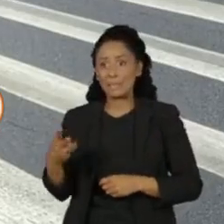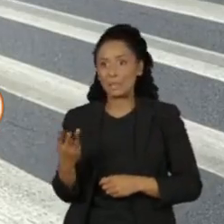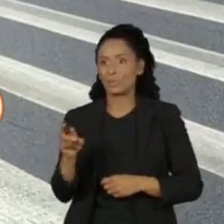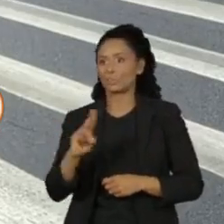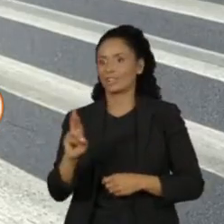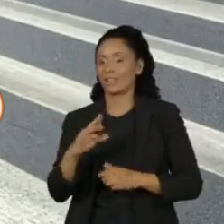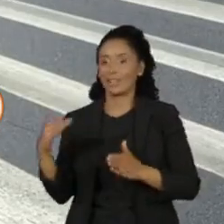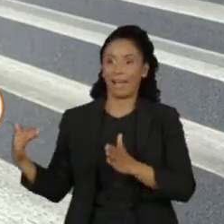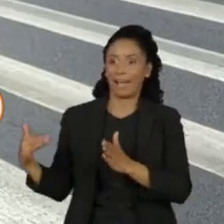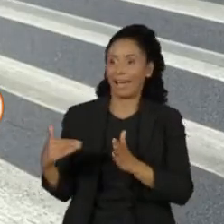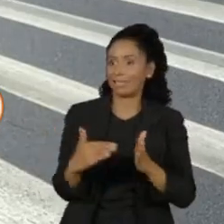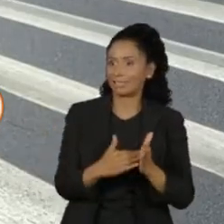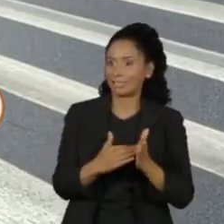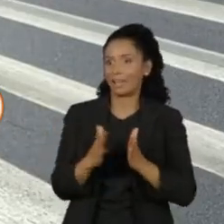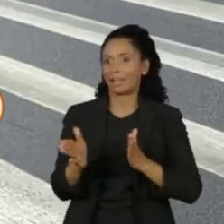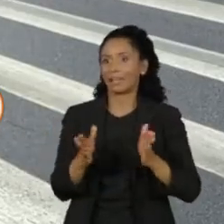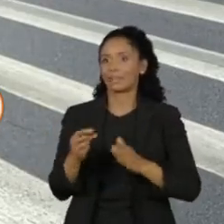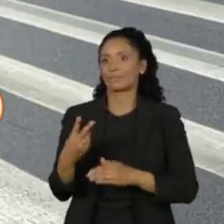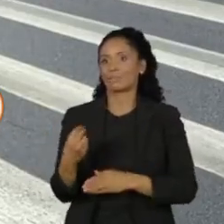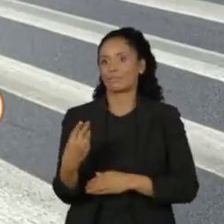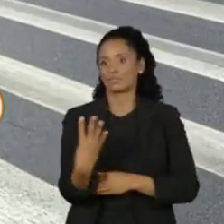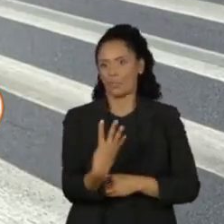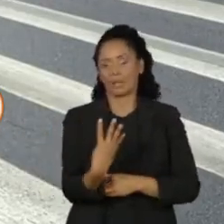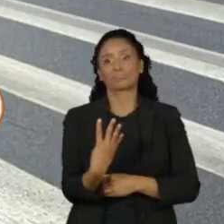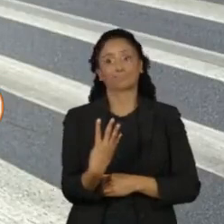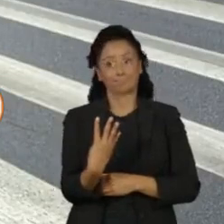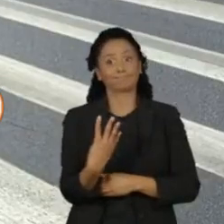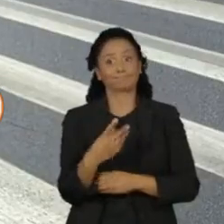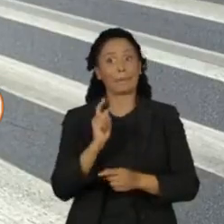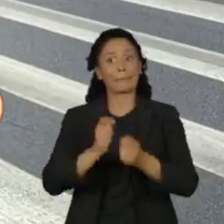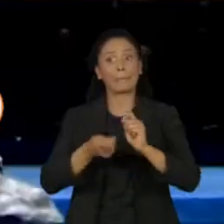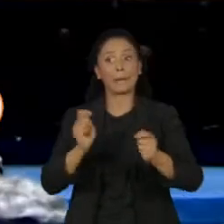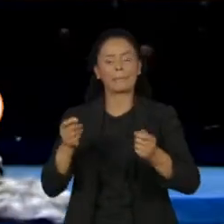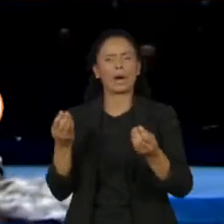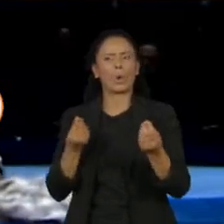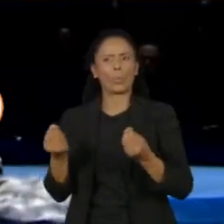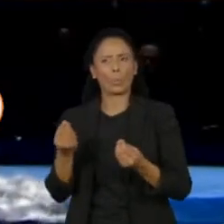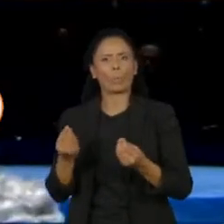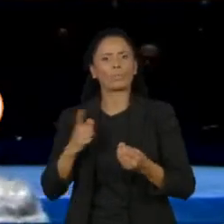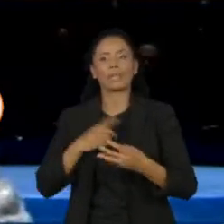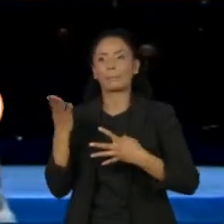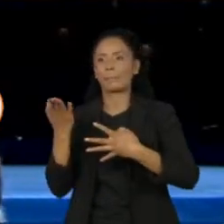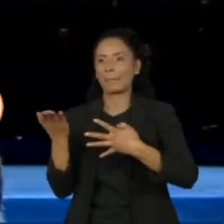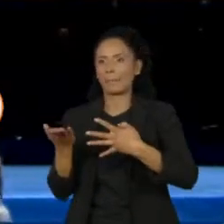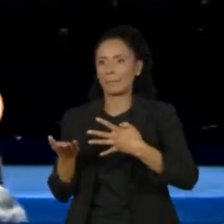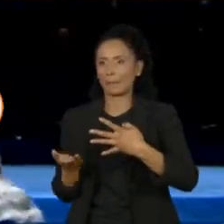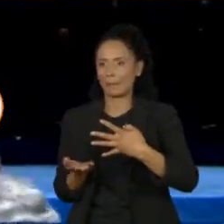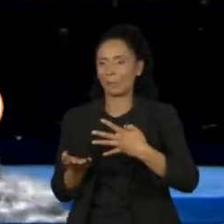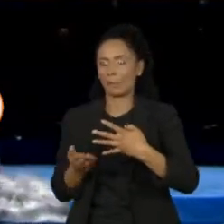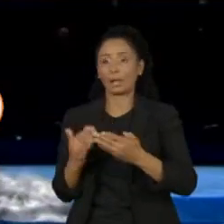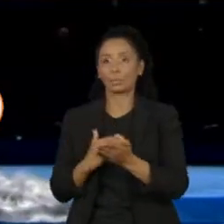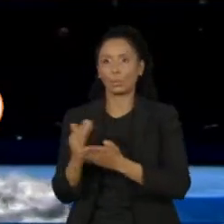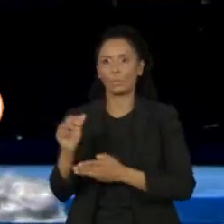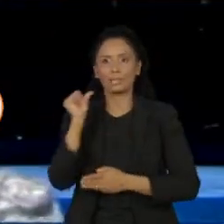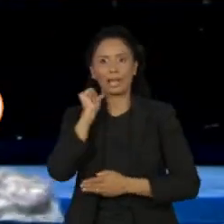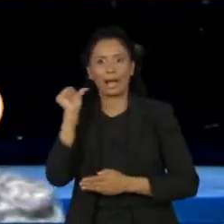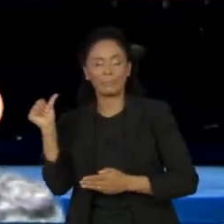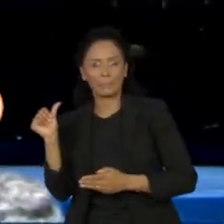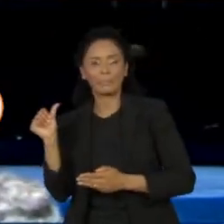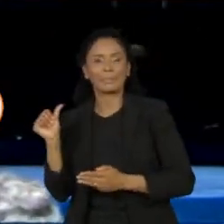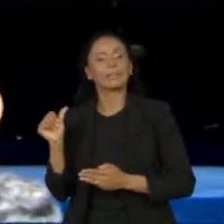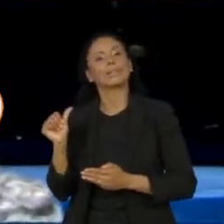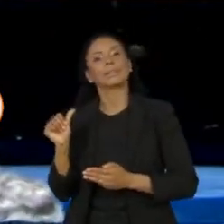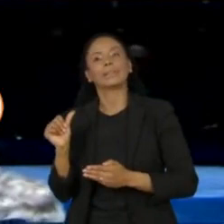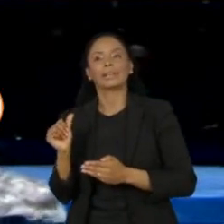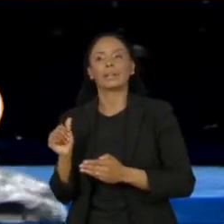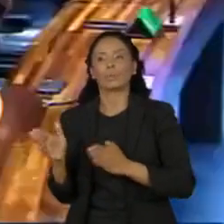até 2024. Ele deve ser pago de forma escalonada em 4 parcelas que começam em abril de